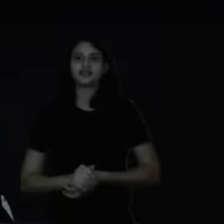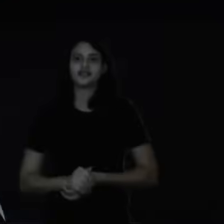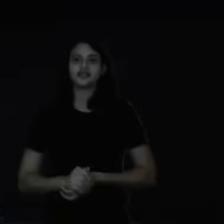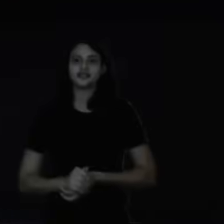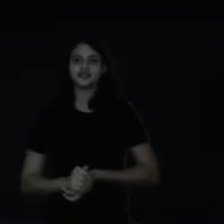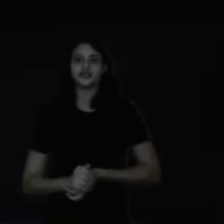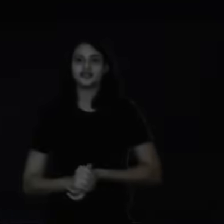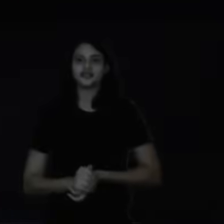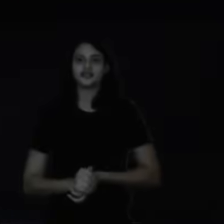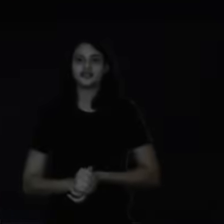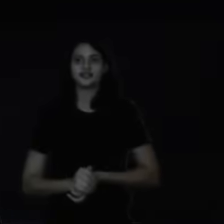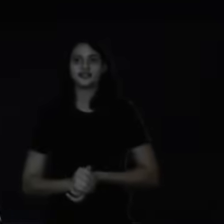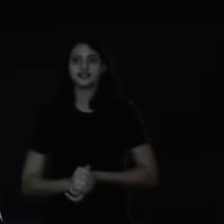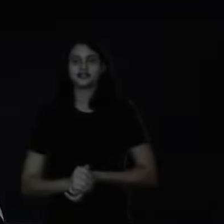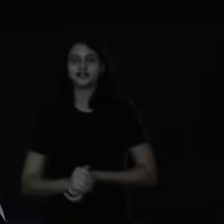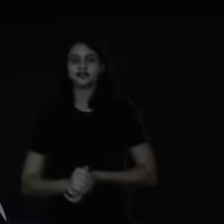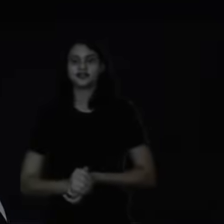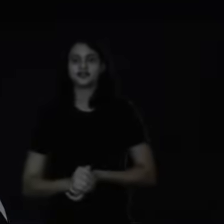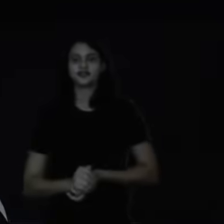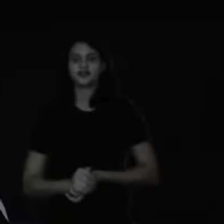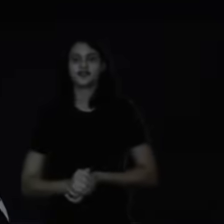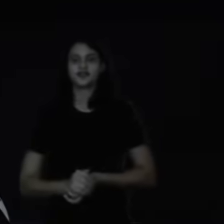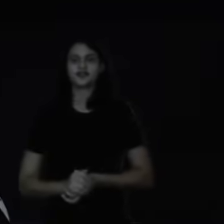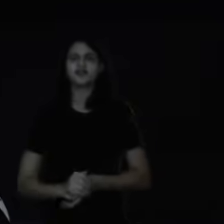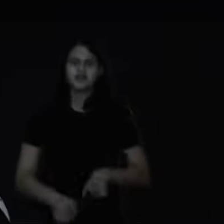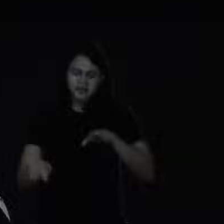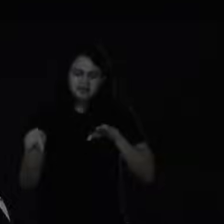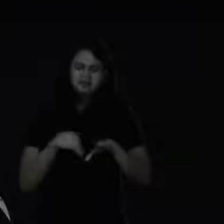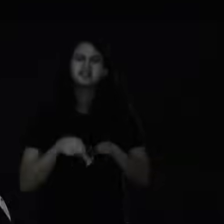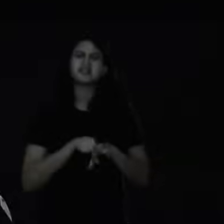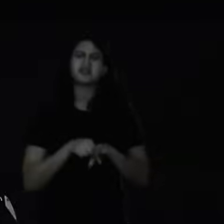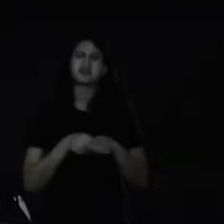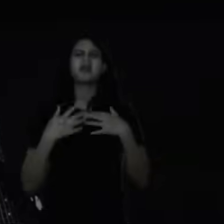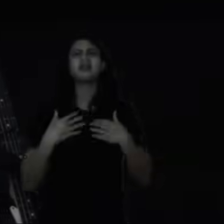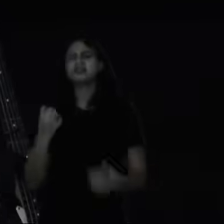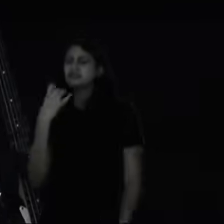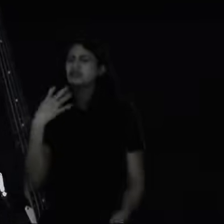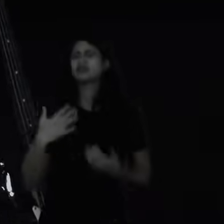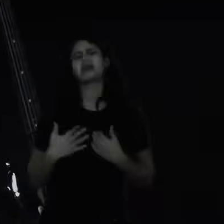Sabe quando ele batia os pés e dizia: tudo é comigo, tudo é...